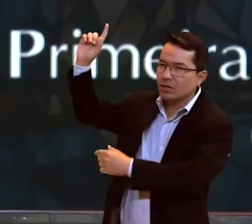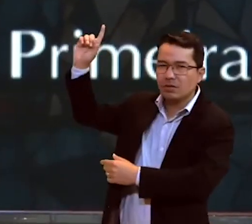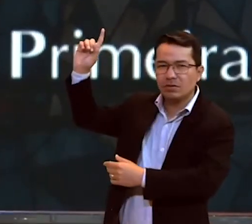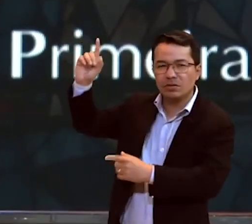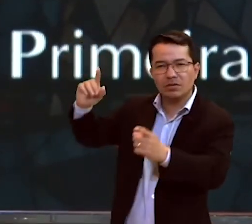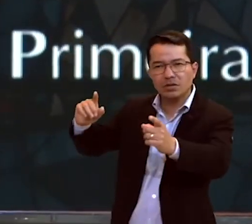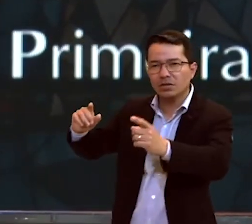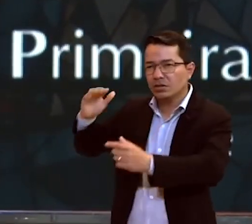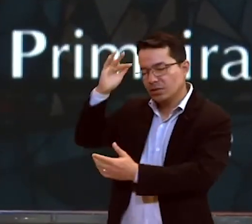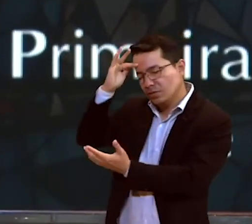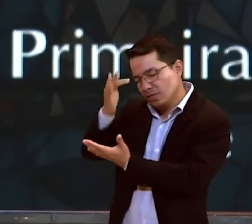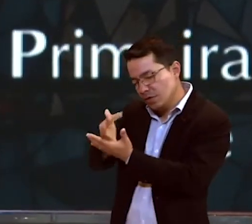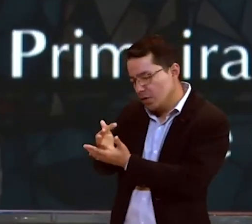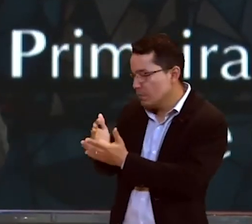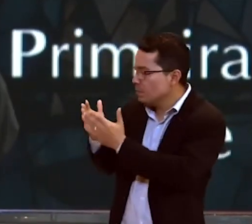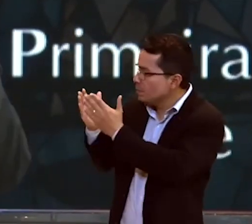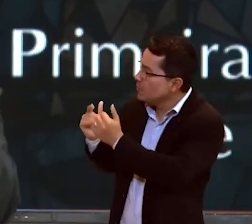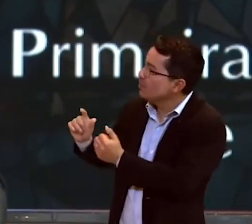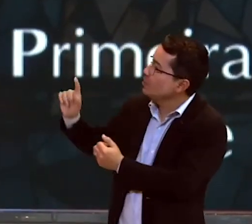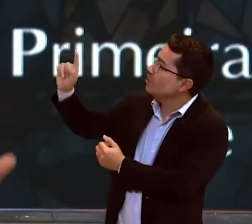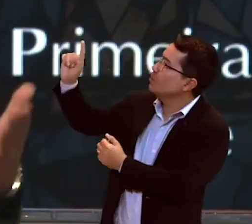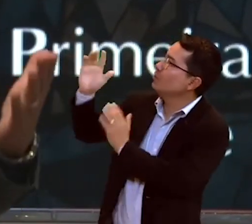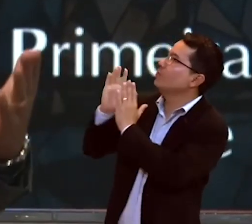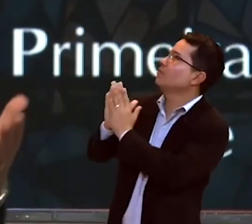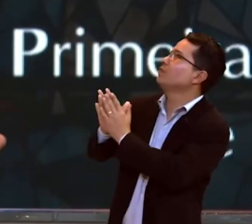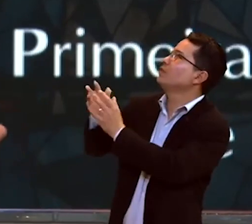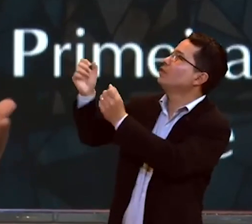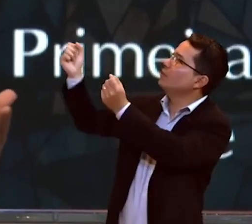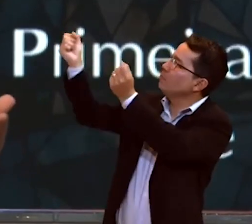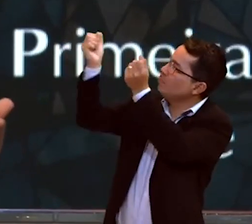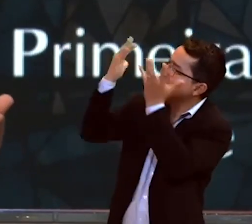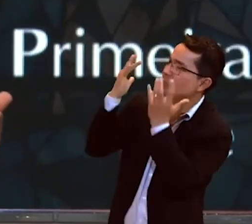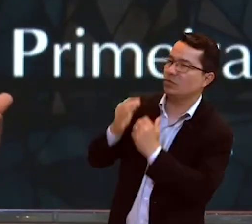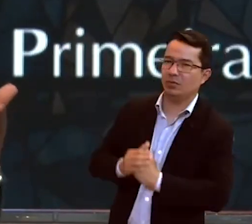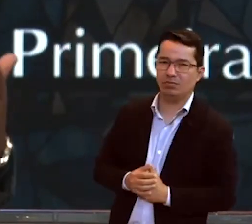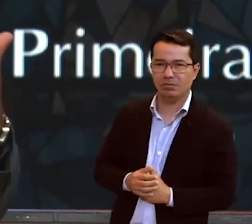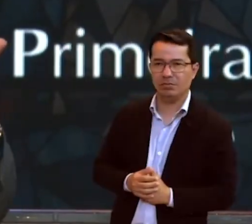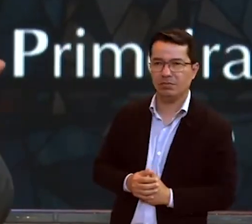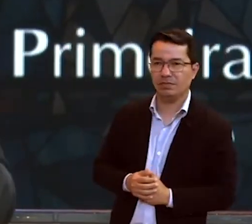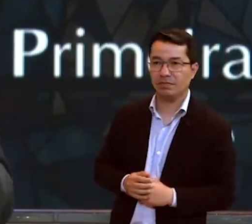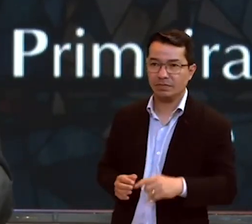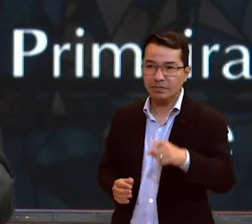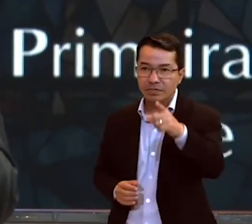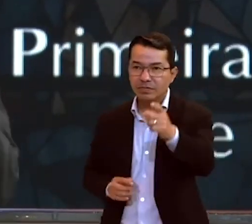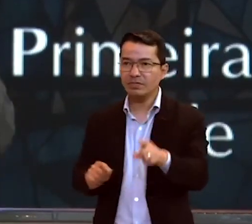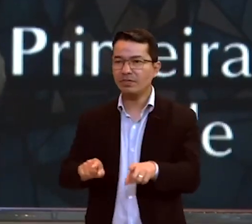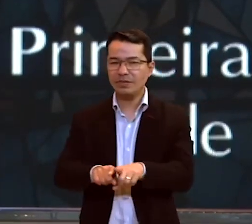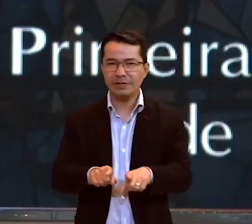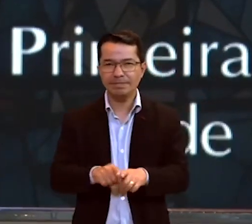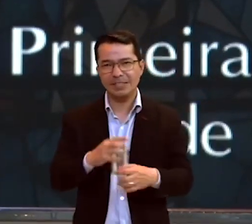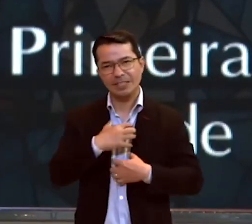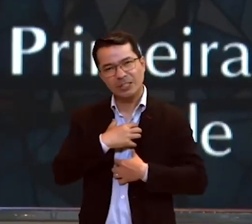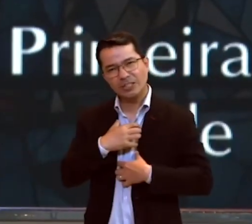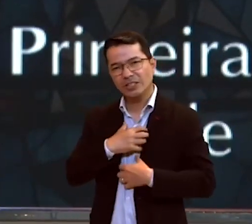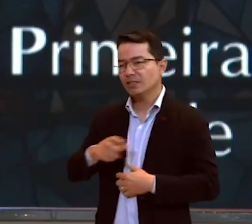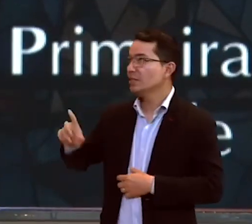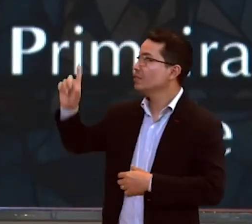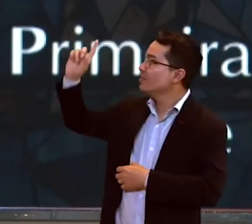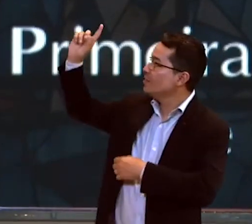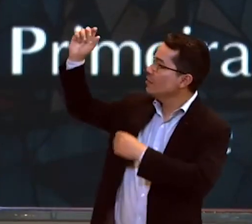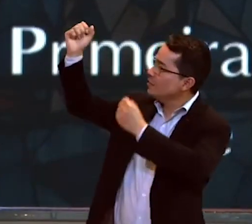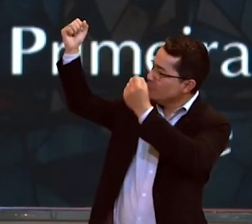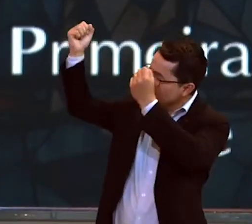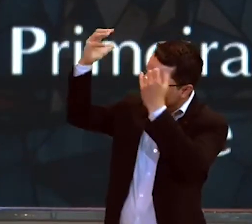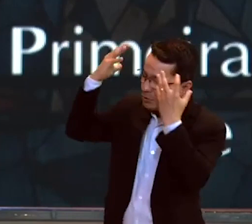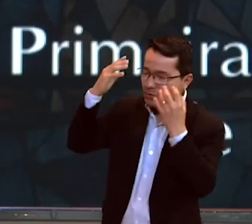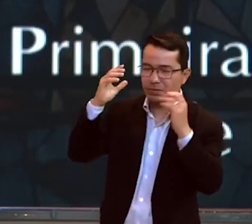resolve. E me dá força se tiver que enfrentar, para enfrentar. E você vai sentir a graça de Deus enchendo o teu